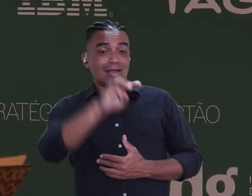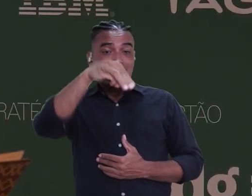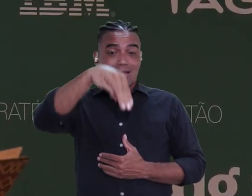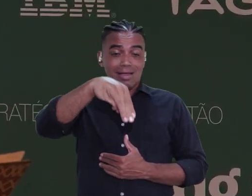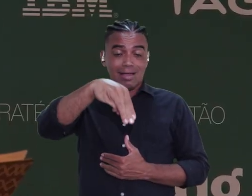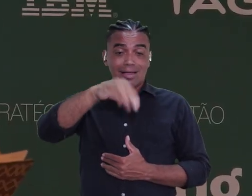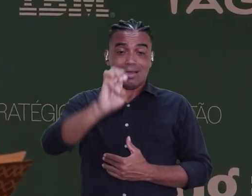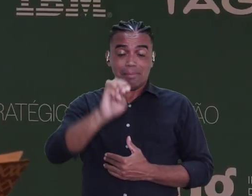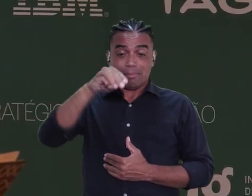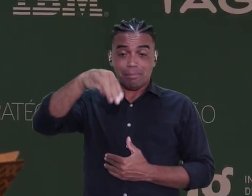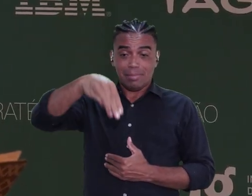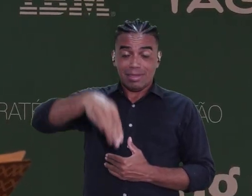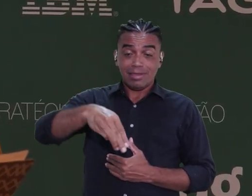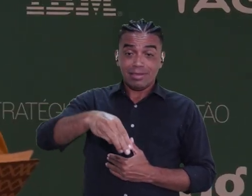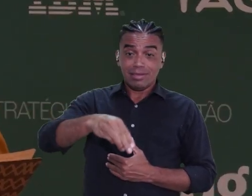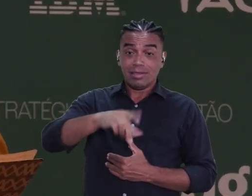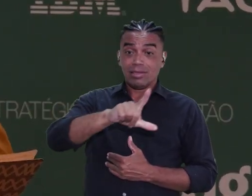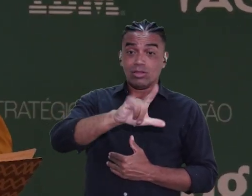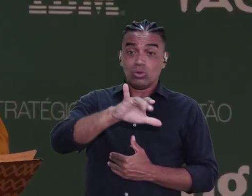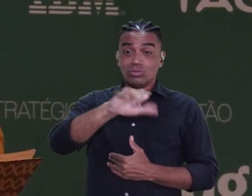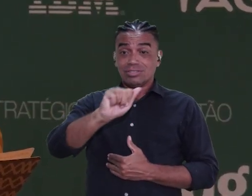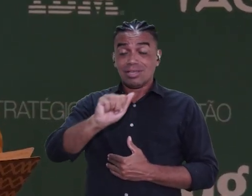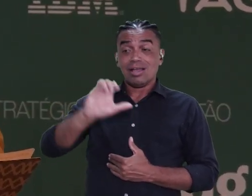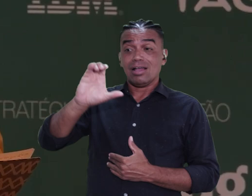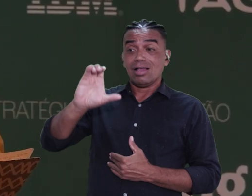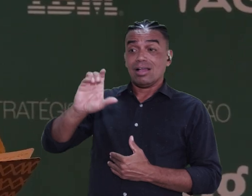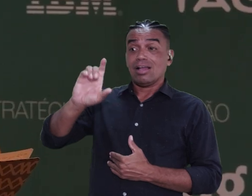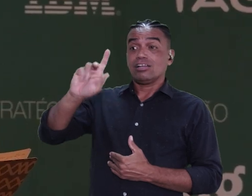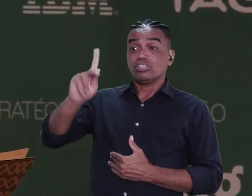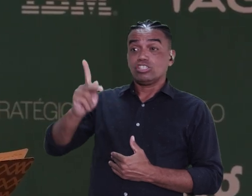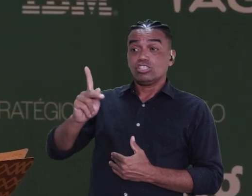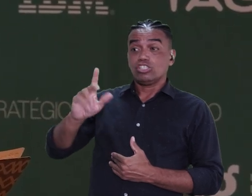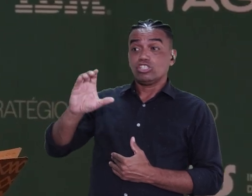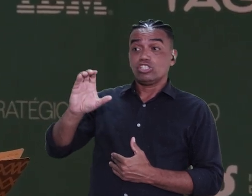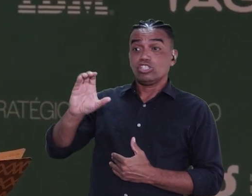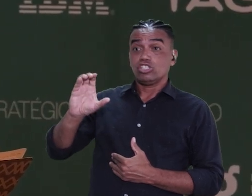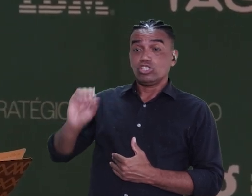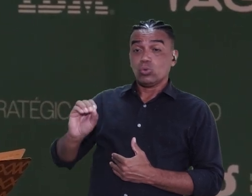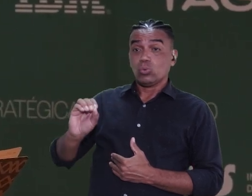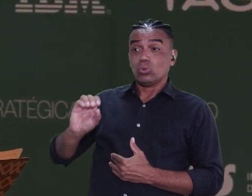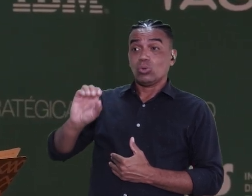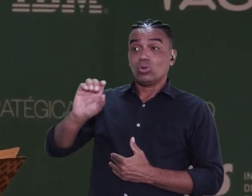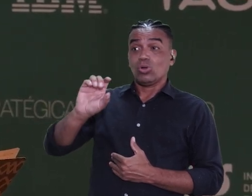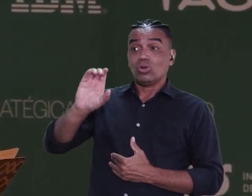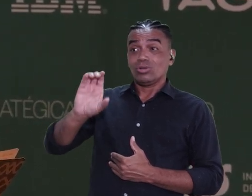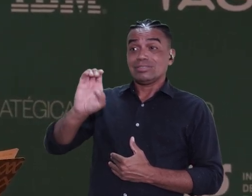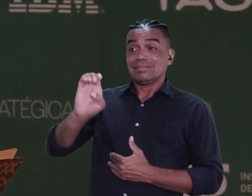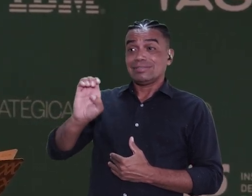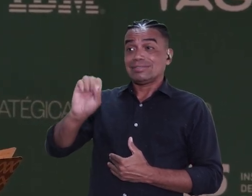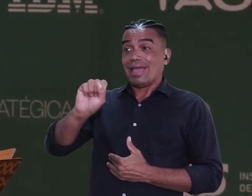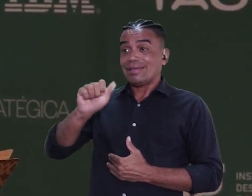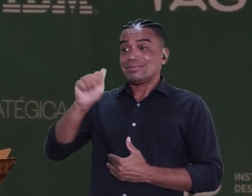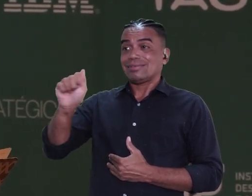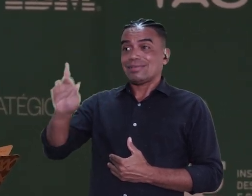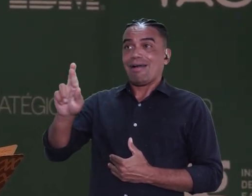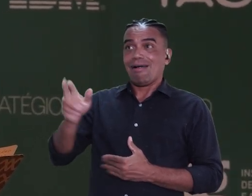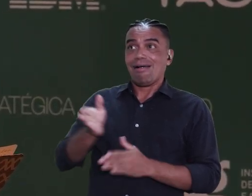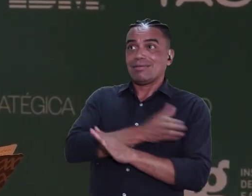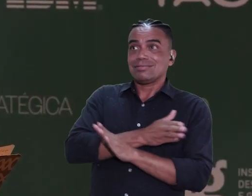antecederam, veja você. E eu fui tentar fazer um dever de casa. E queria dividir essas